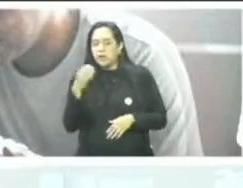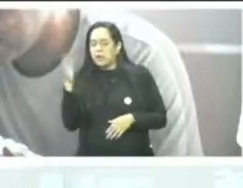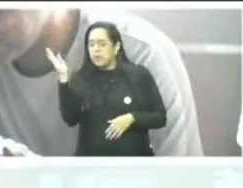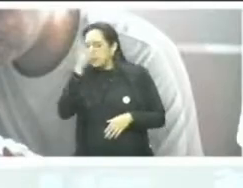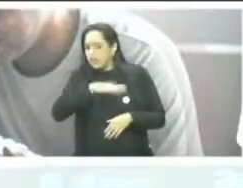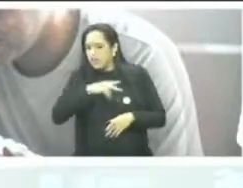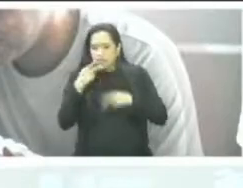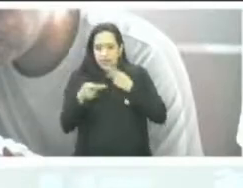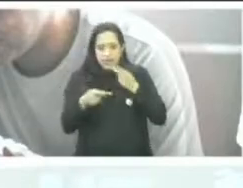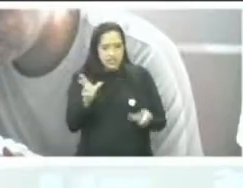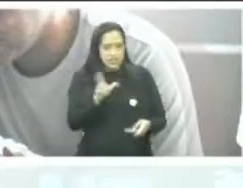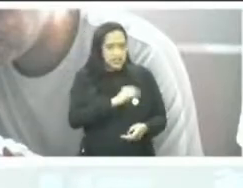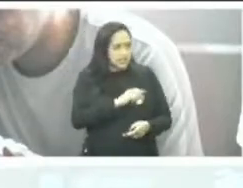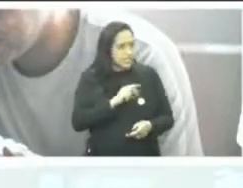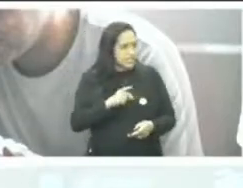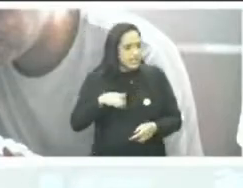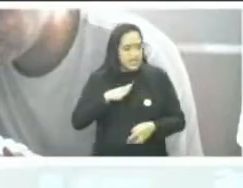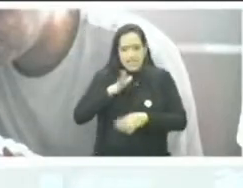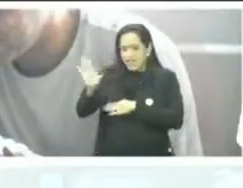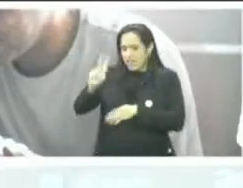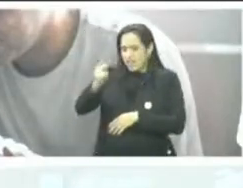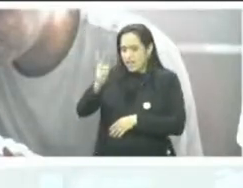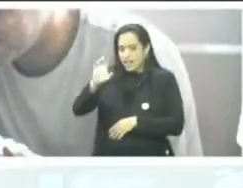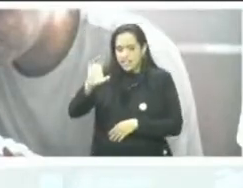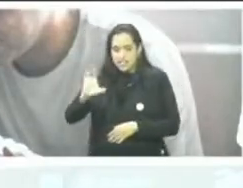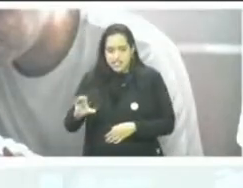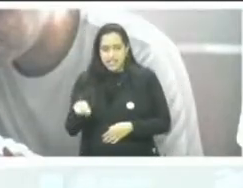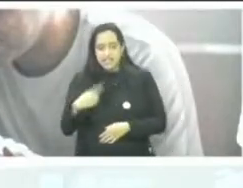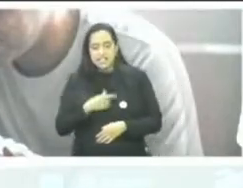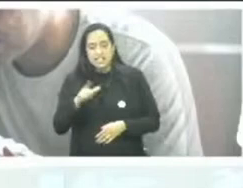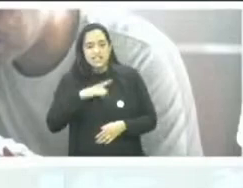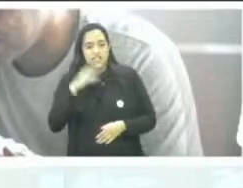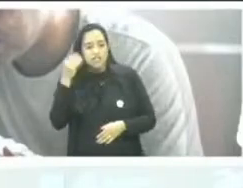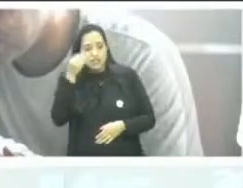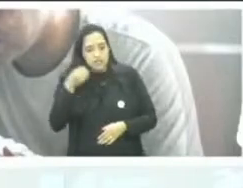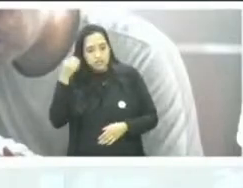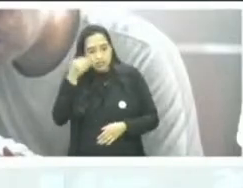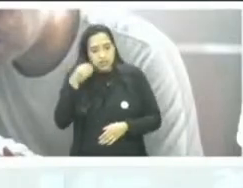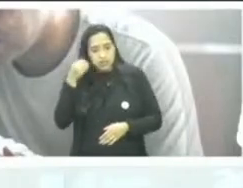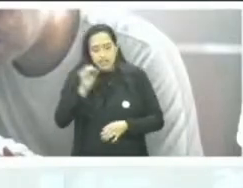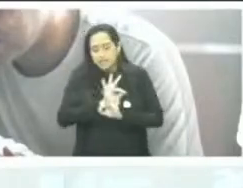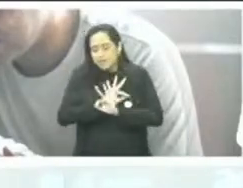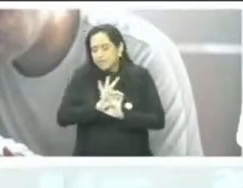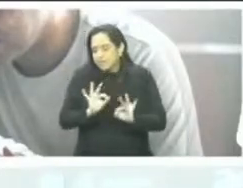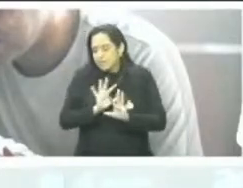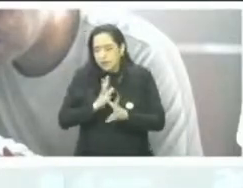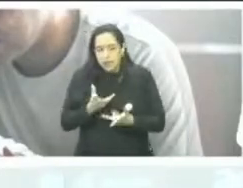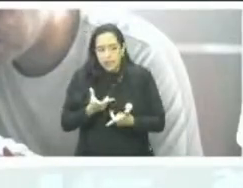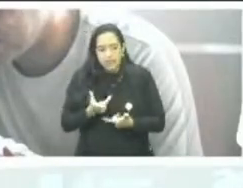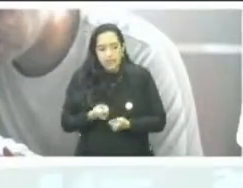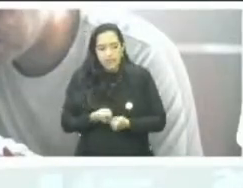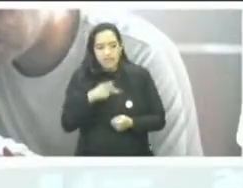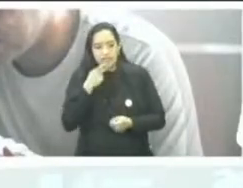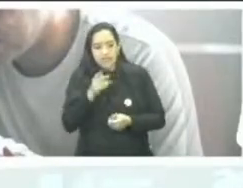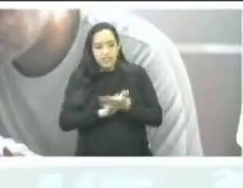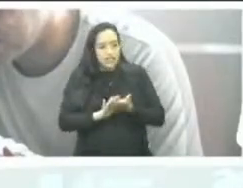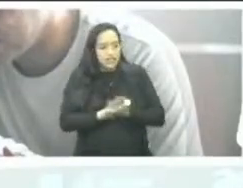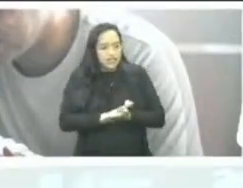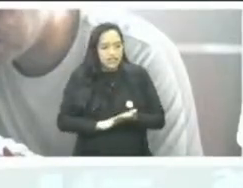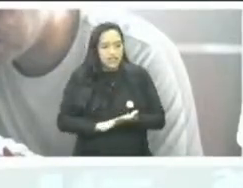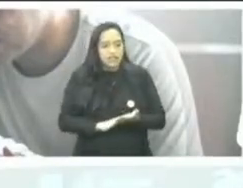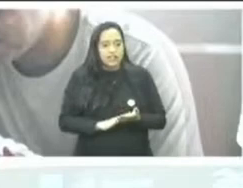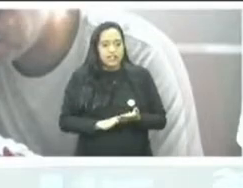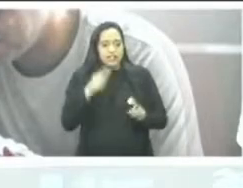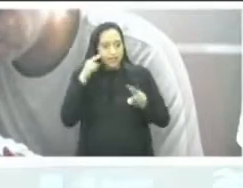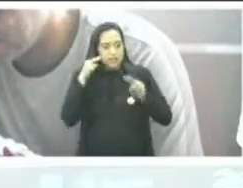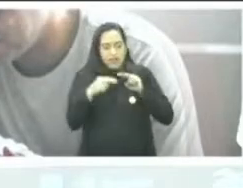eita, não tenha filho lá, não tenha filho lá. E a gente teve uma experiência surreal. Eu não posso nem dizer assim, ai, me olhou